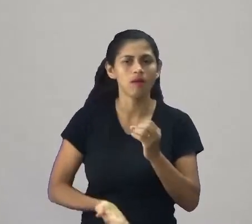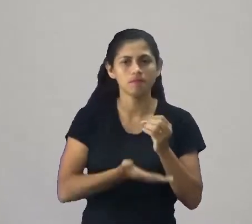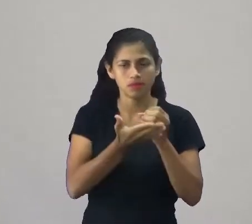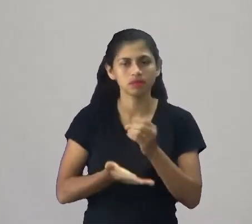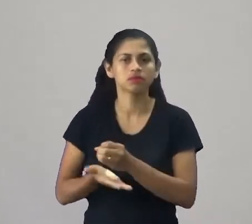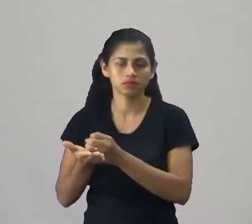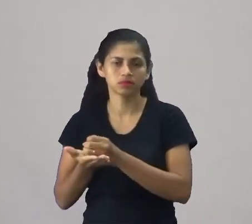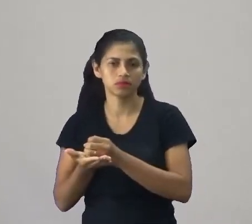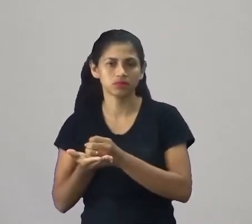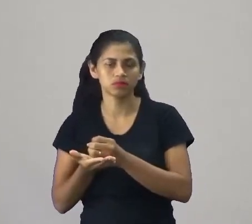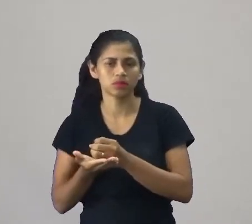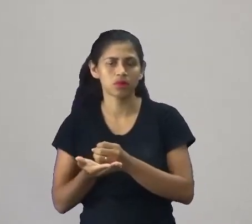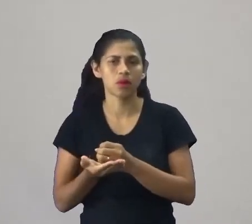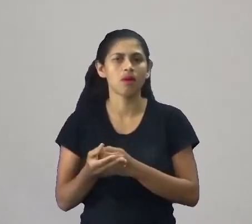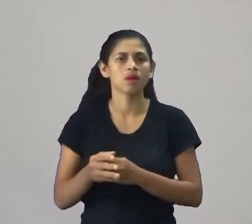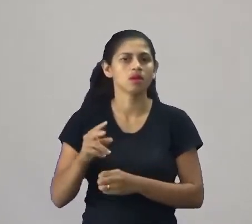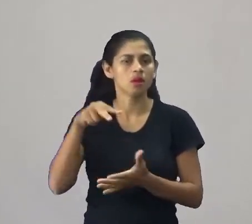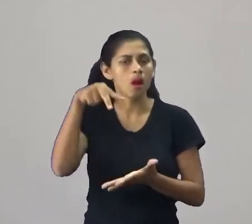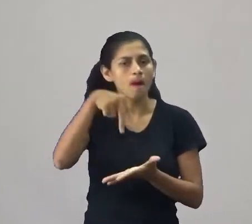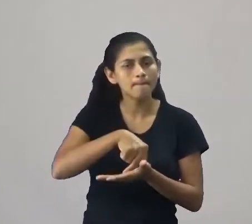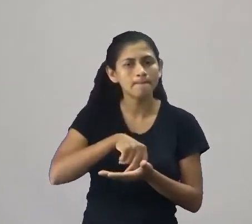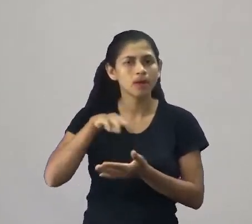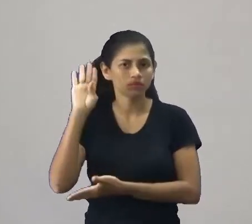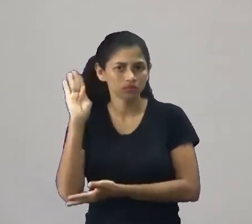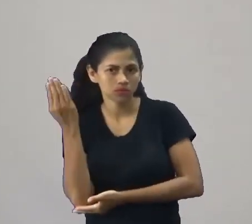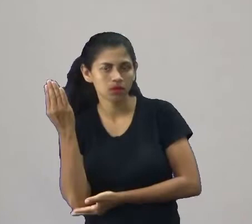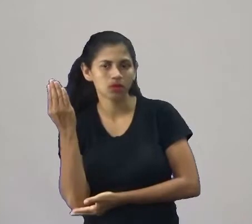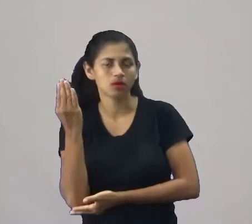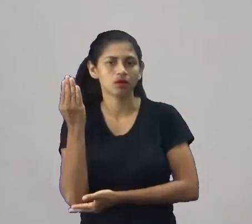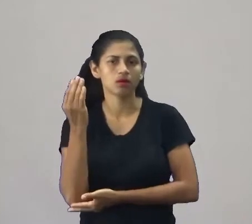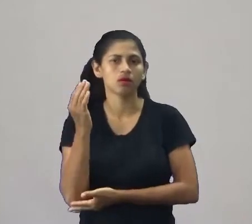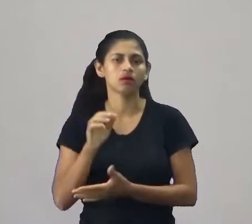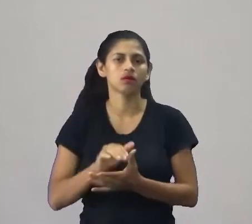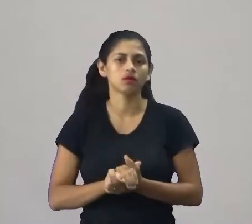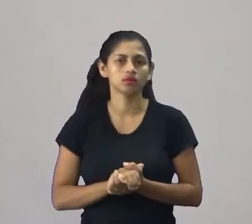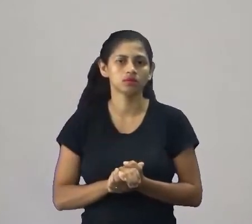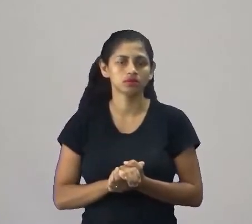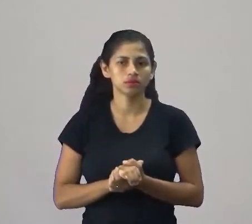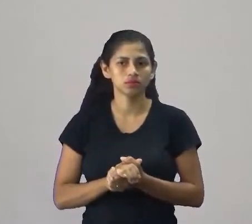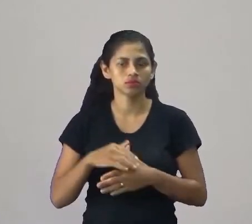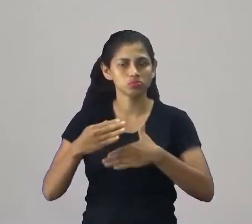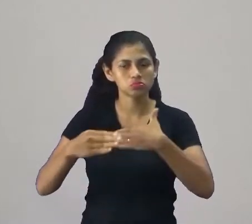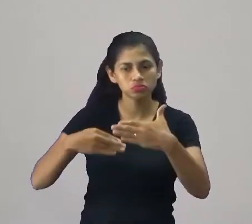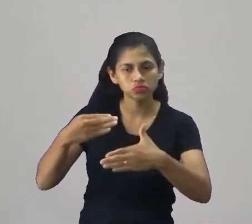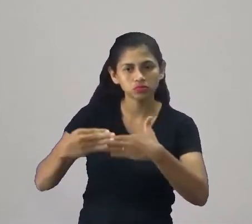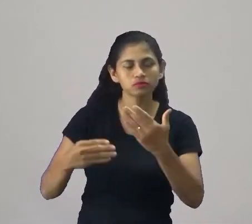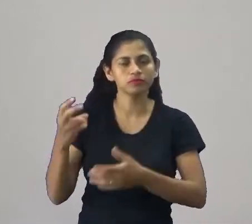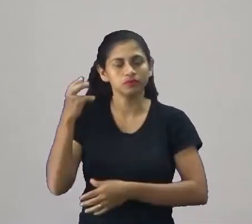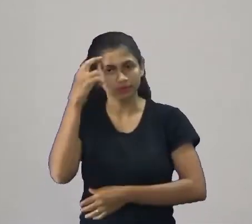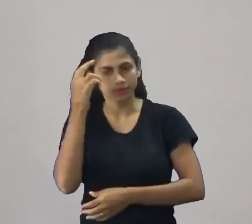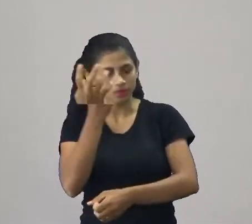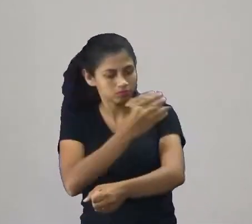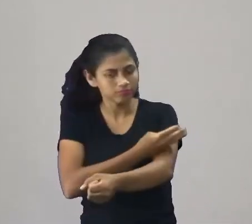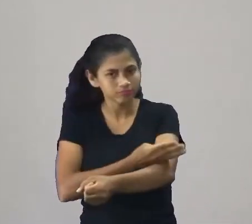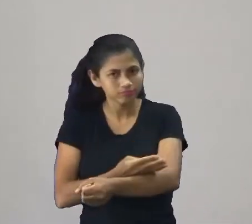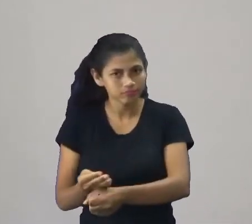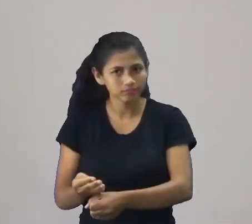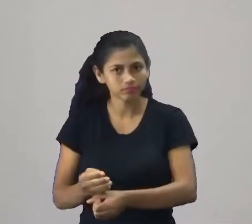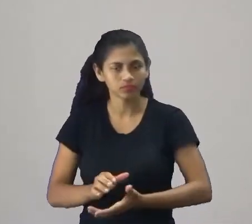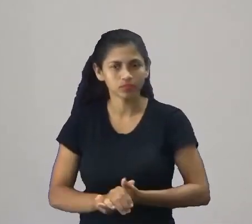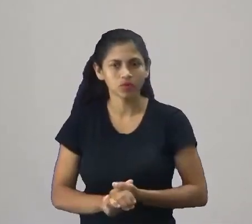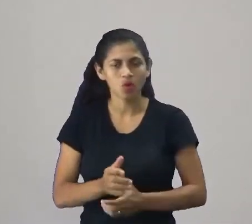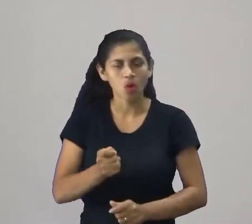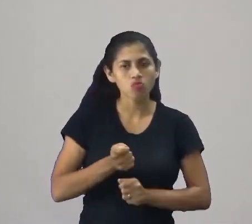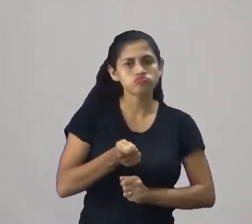nosso cotidiano. Perna de pau, eles conseguem desenvolver aquilo no seu aspecto cultural e a gente também acaba desenvolvendo. O cabo